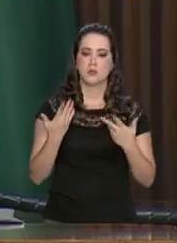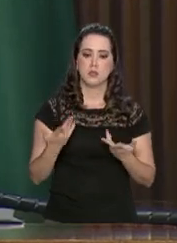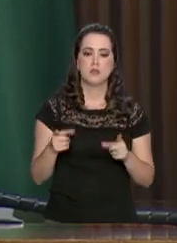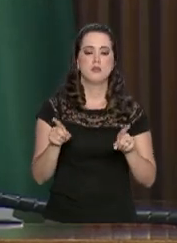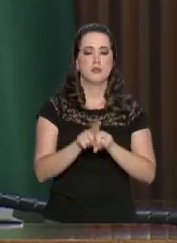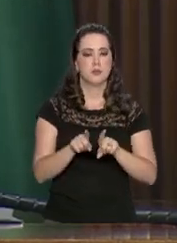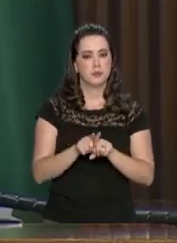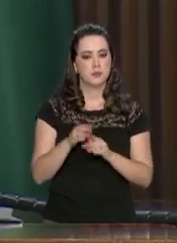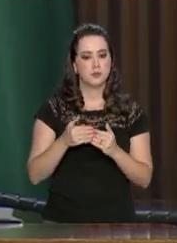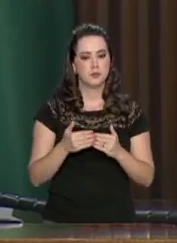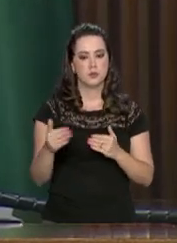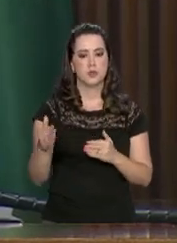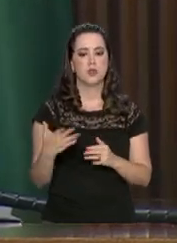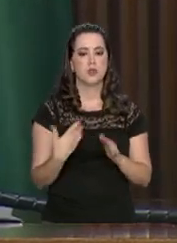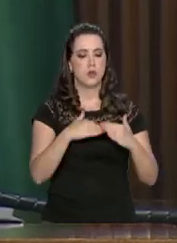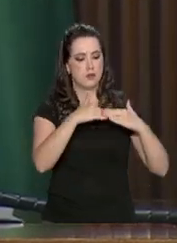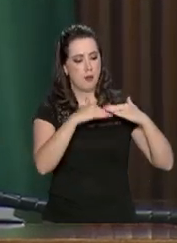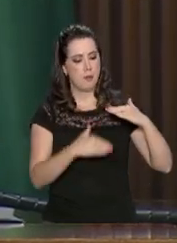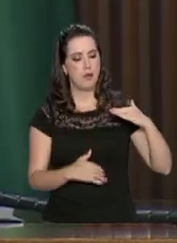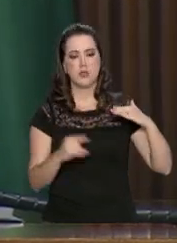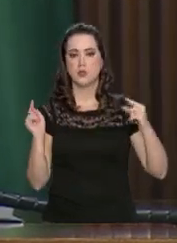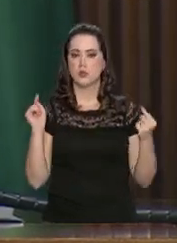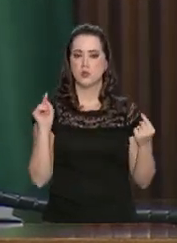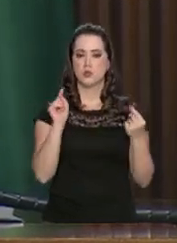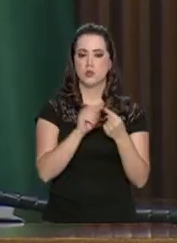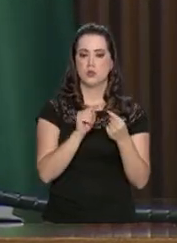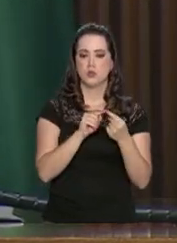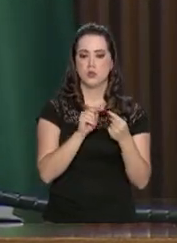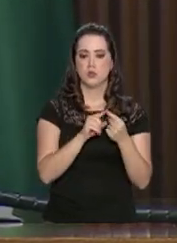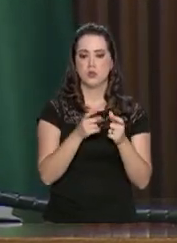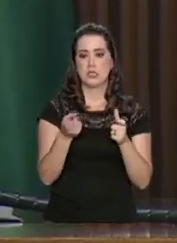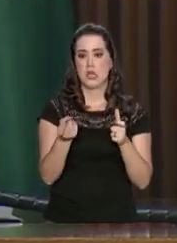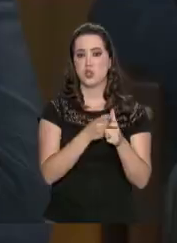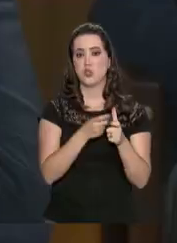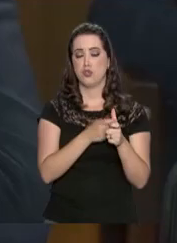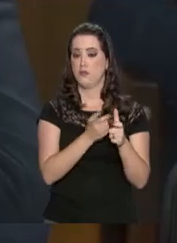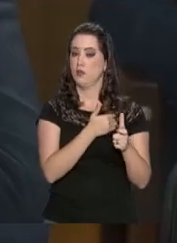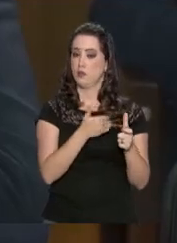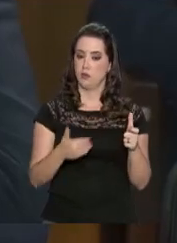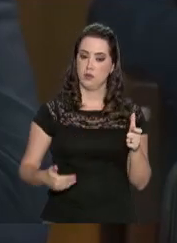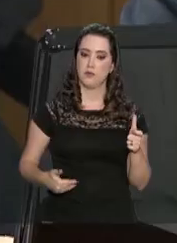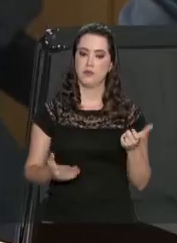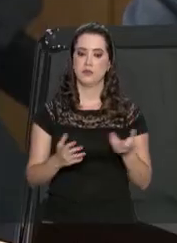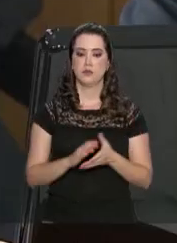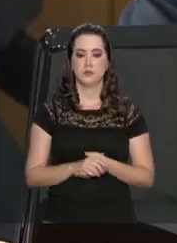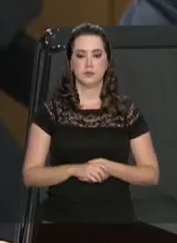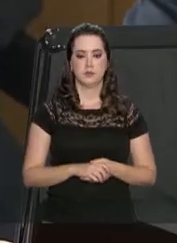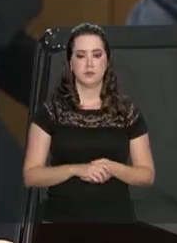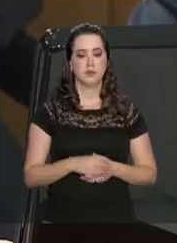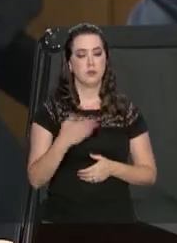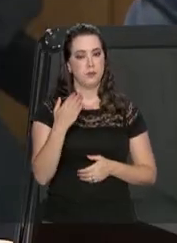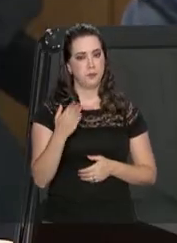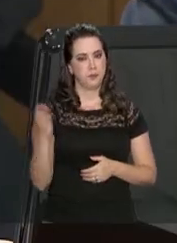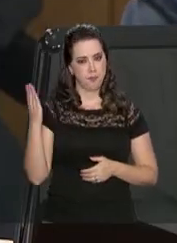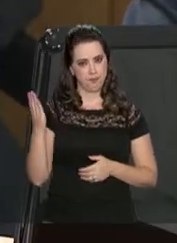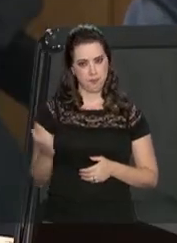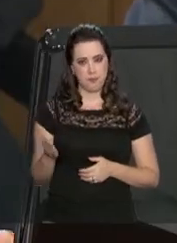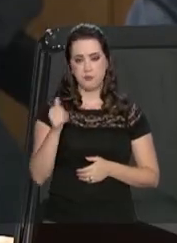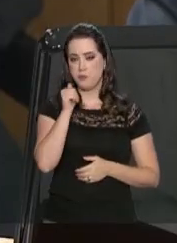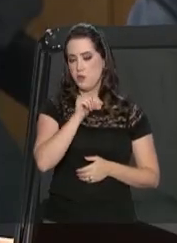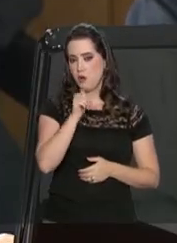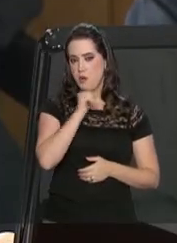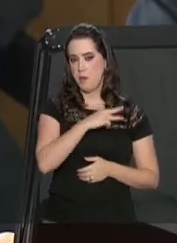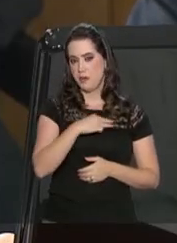ainda assim nós ficamos abaixo da meta do déficit é estabelecido advogado geral da união ministro